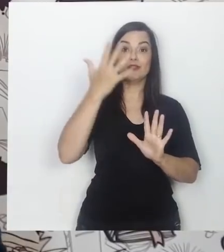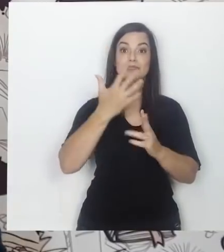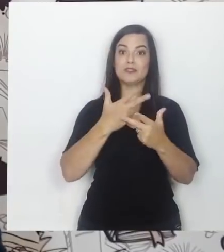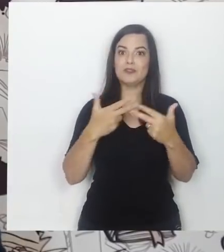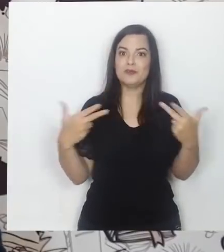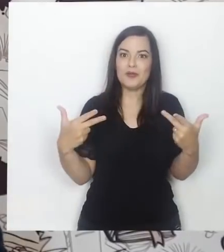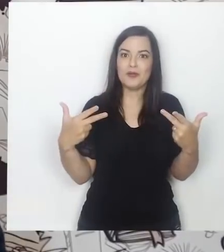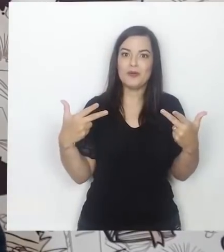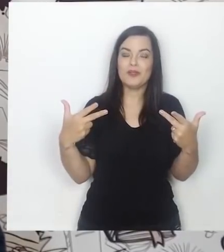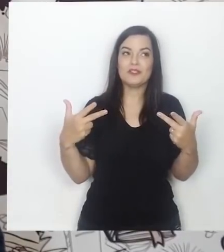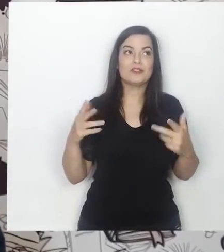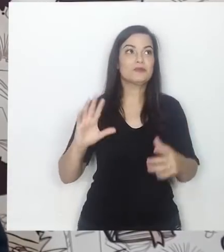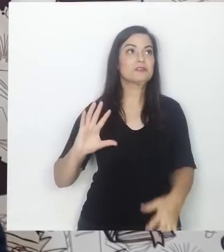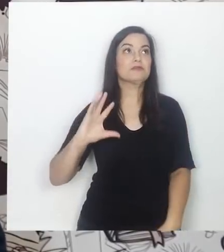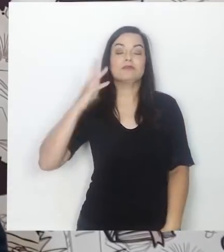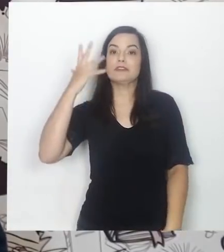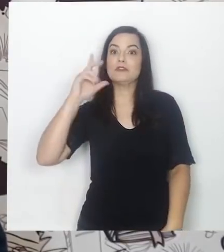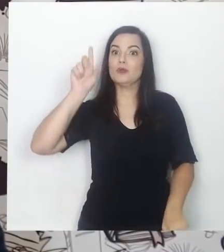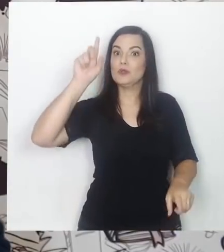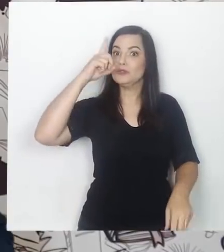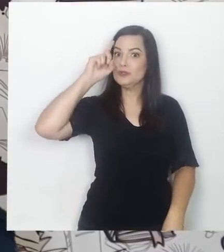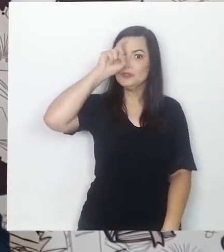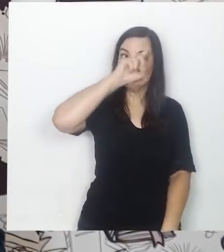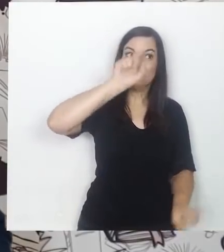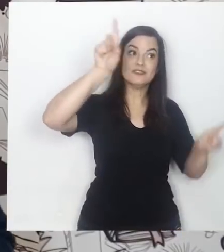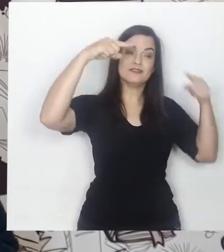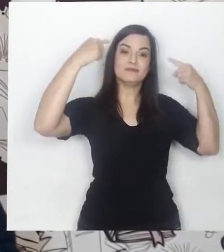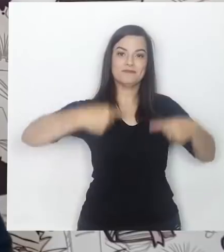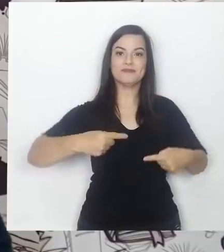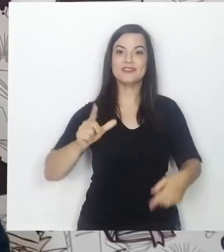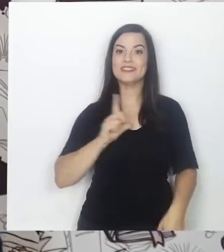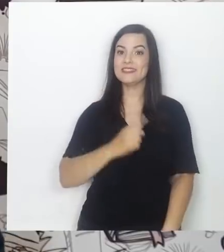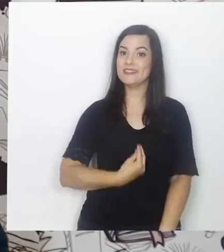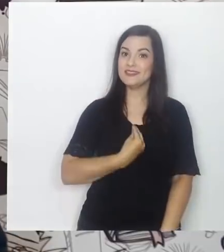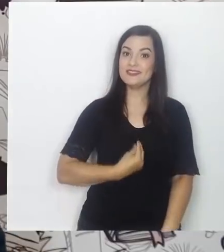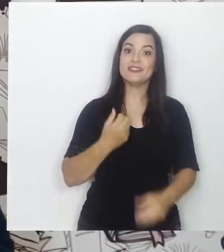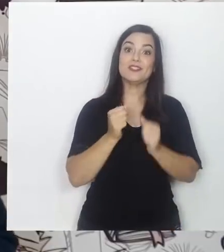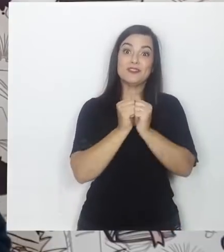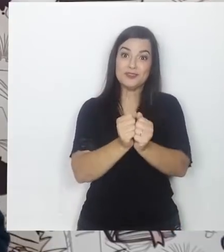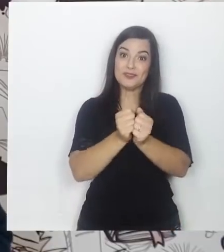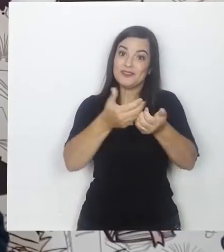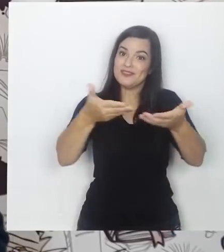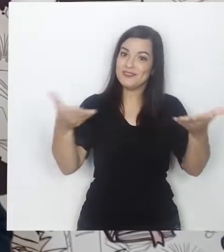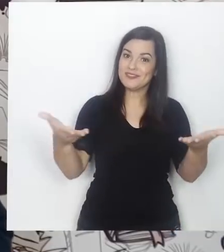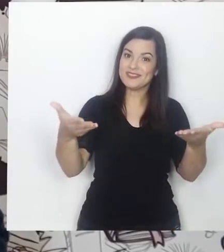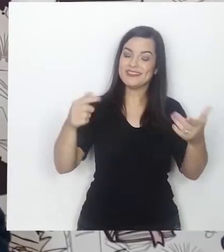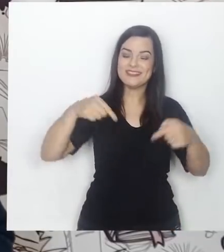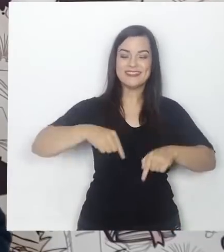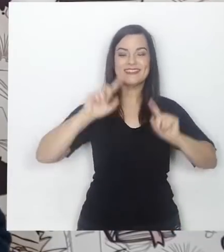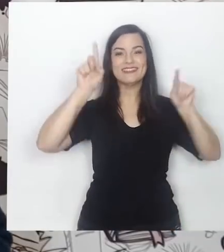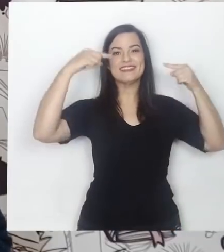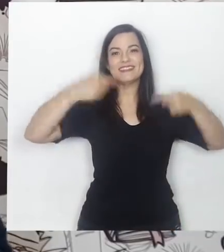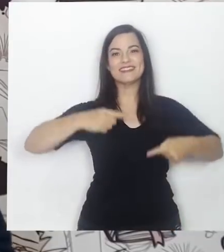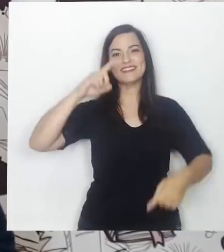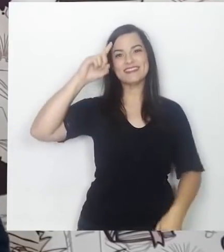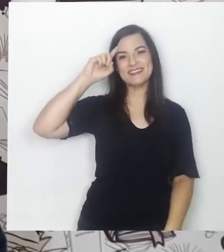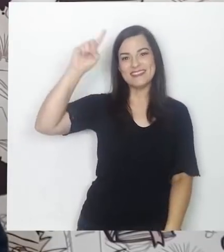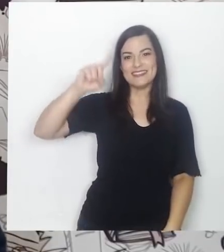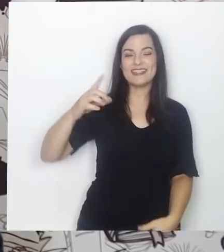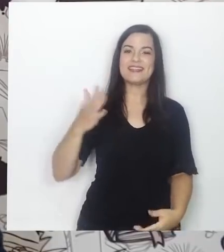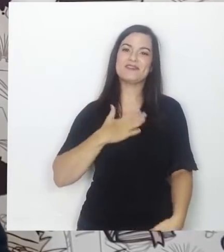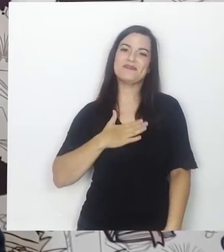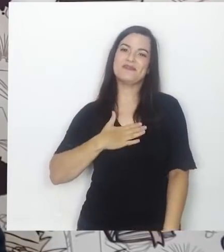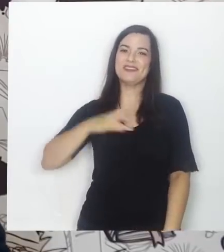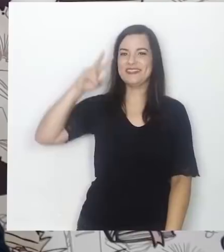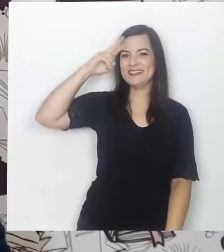muito desafiadora para todos nós a estar aqui com vocês nos desafios do dia. Essa